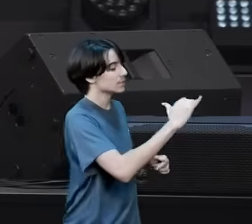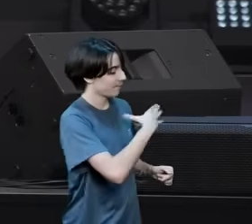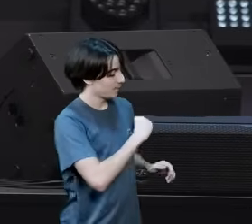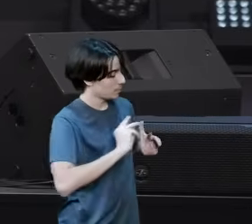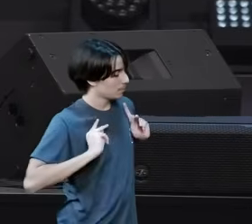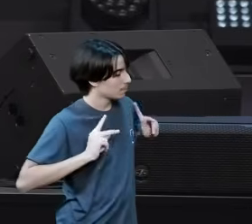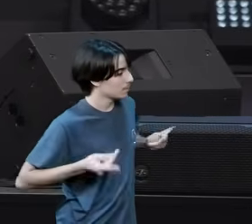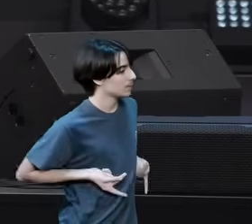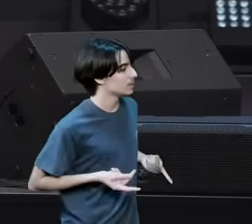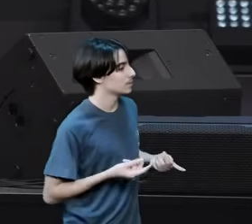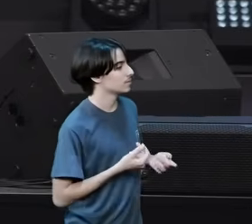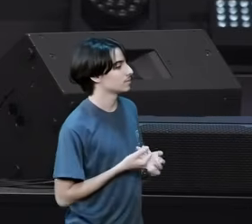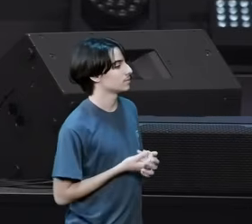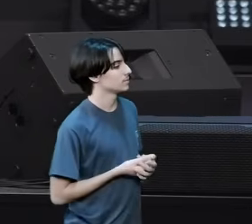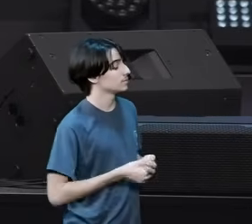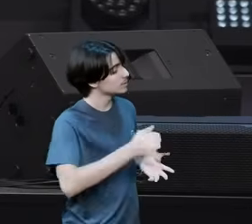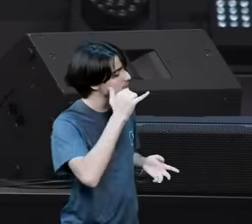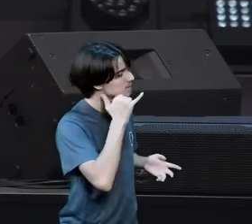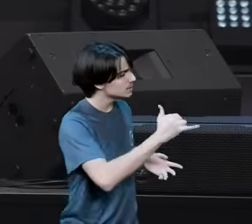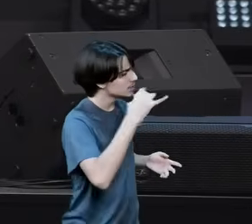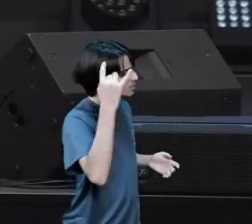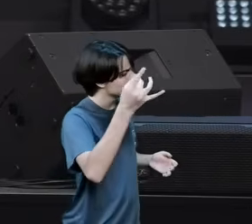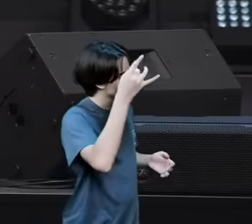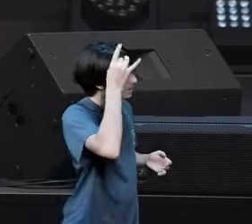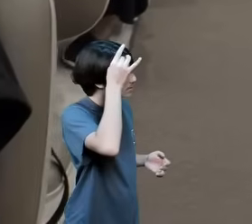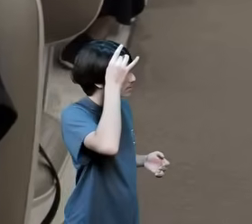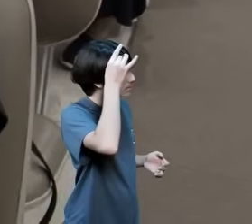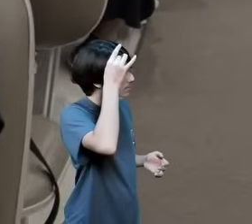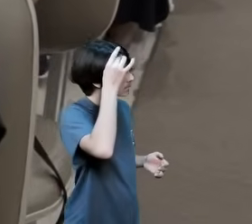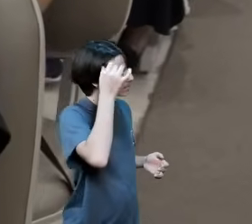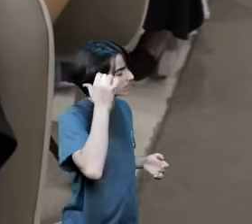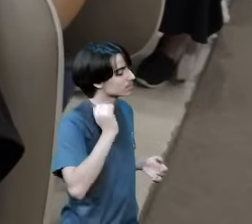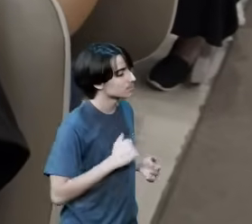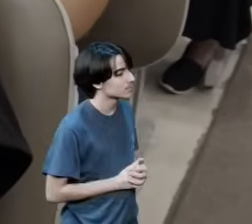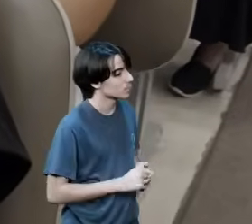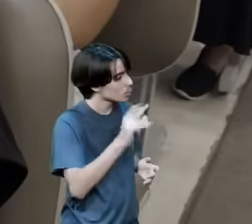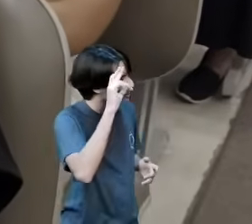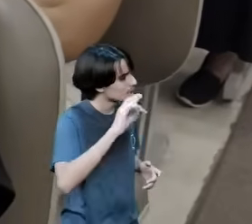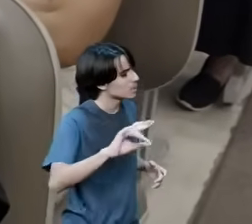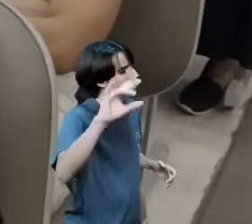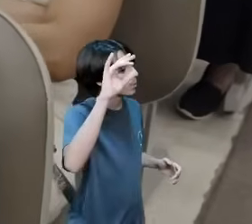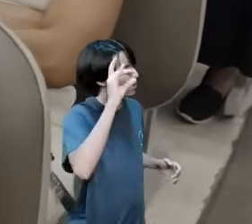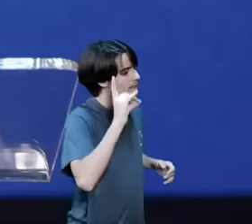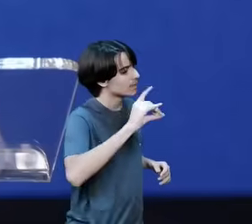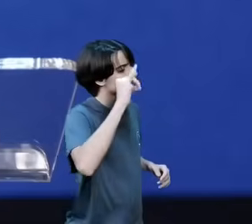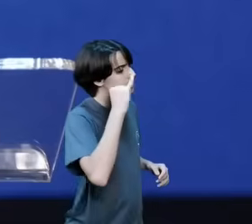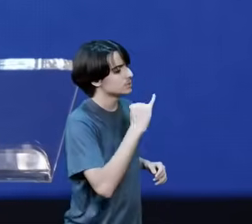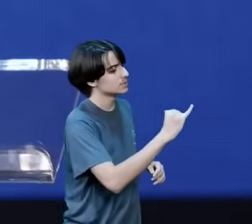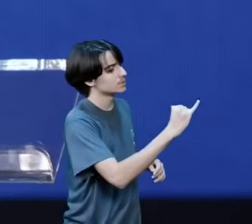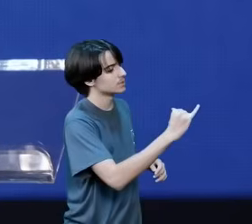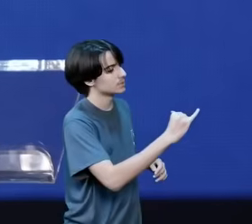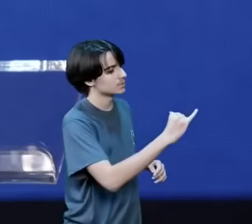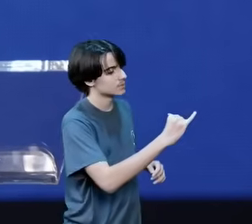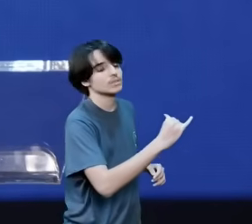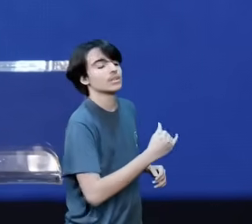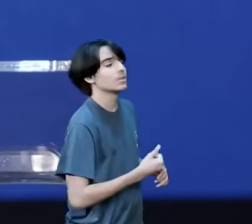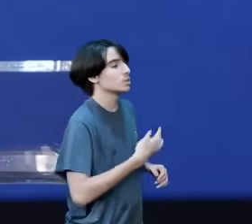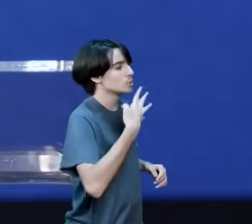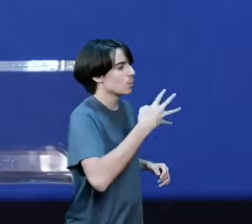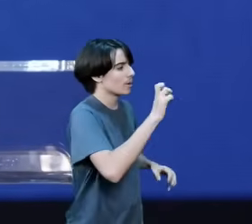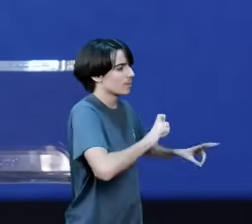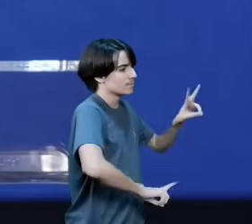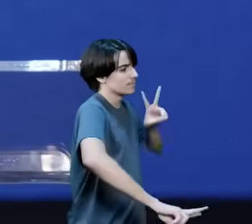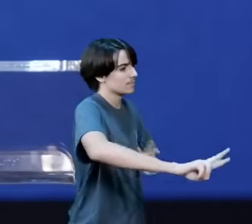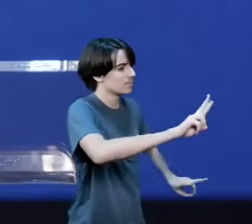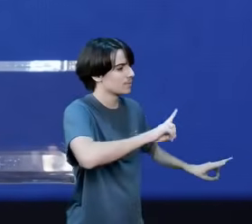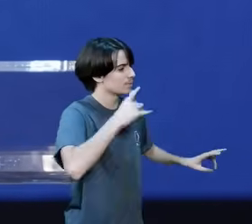homem, e dize ao Espírito: assim diz o Senhor Deus, vem dos quatro ventos,